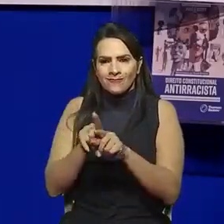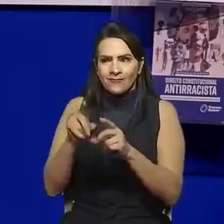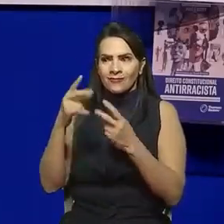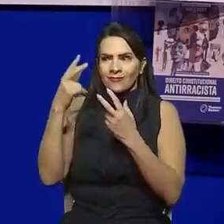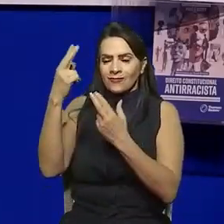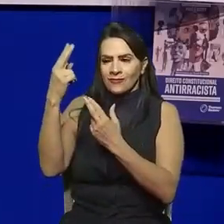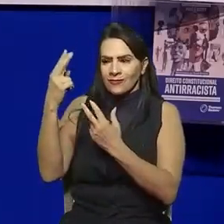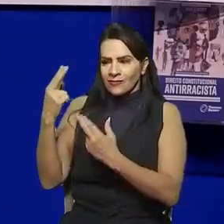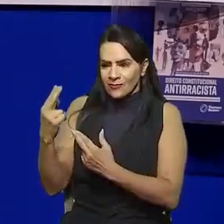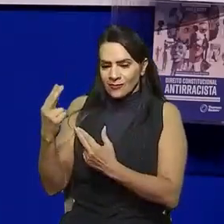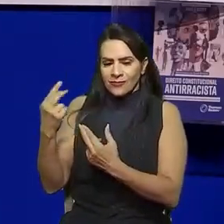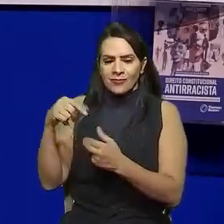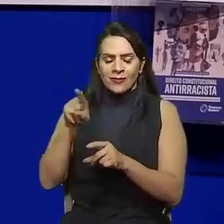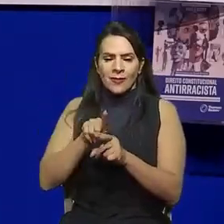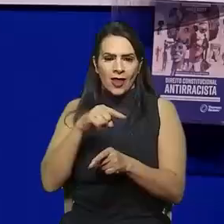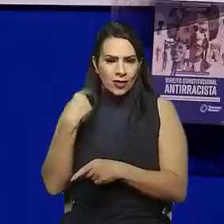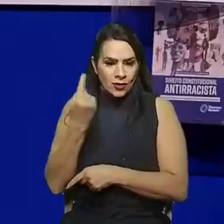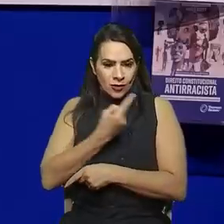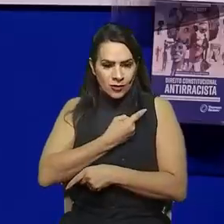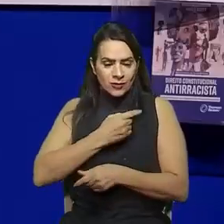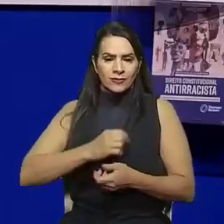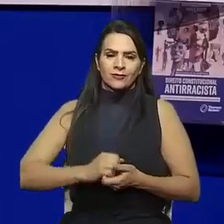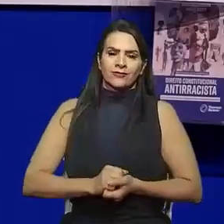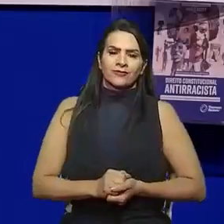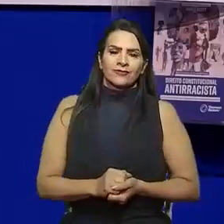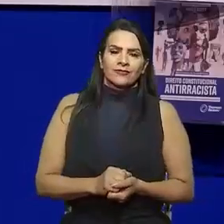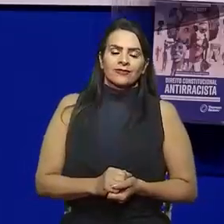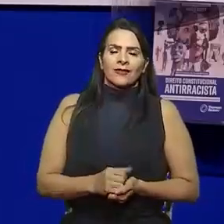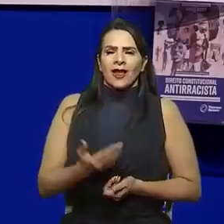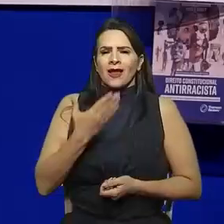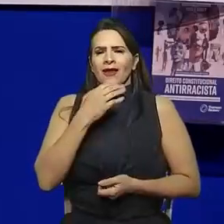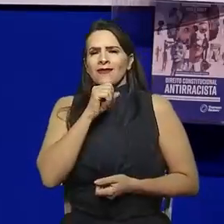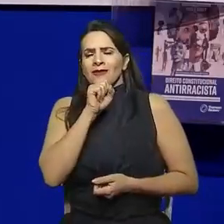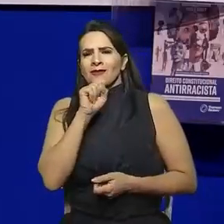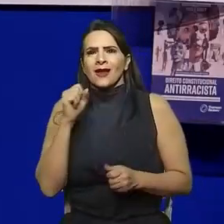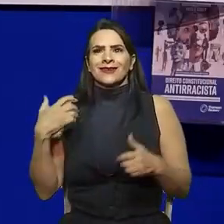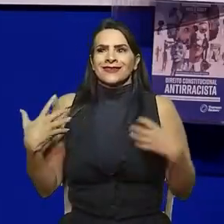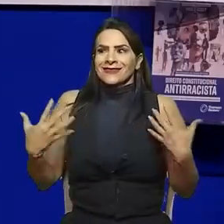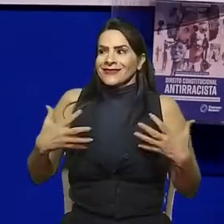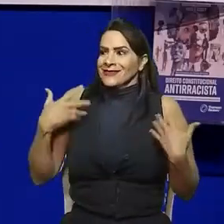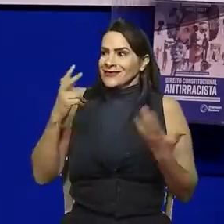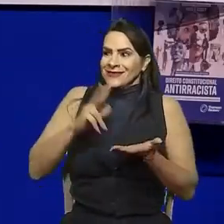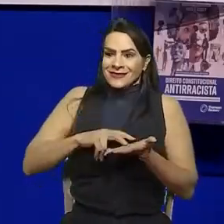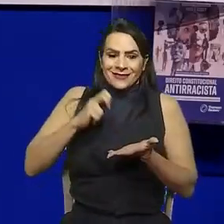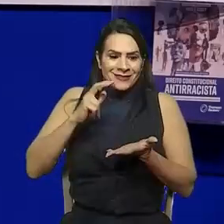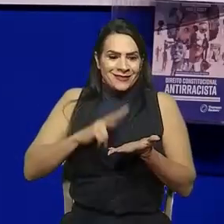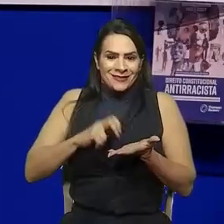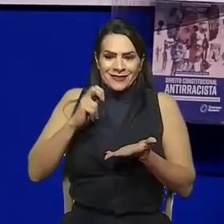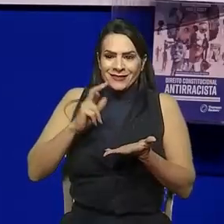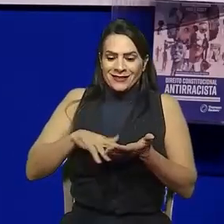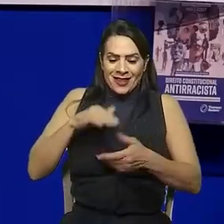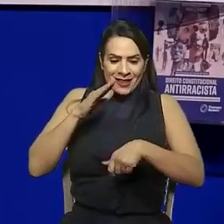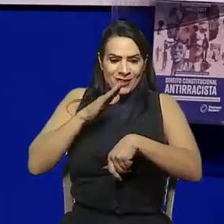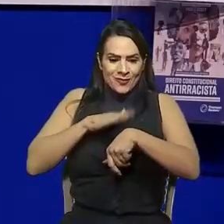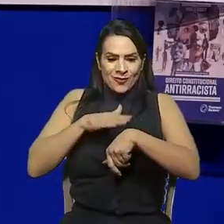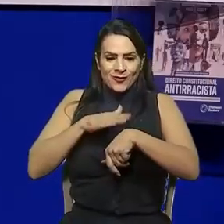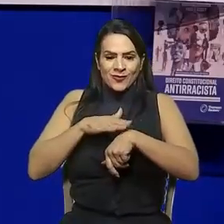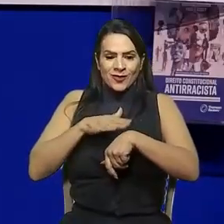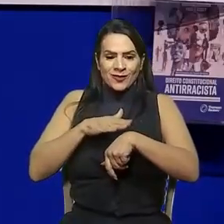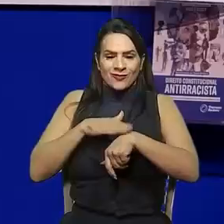mesmas linhas que as nossas. E papai se entusiasmou muito e tal. Naquele